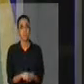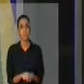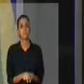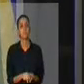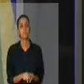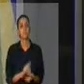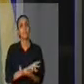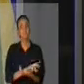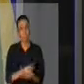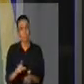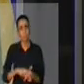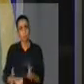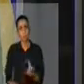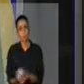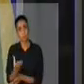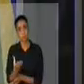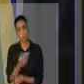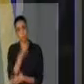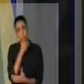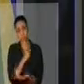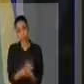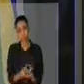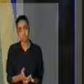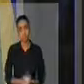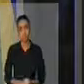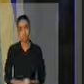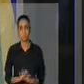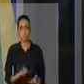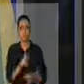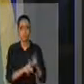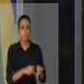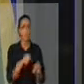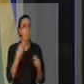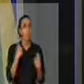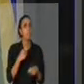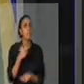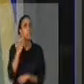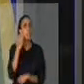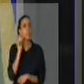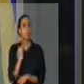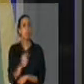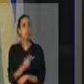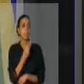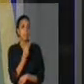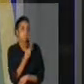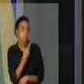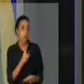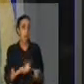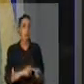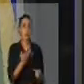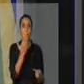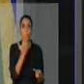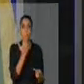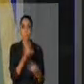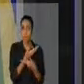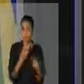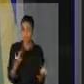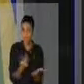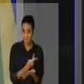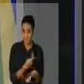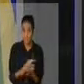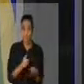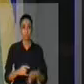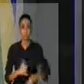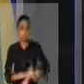novos de casos de câncer. A população deve se atentar a hábitos nocivos como o tabagismo, a má alimentação, a obesidade